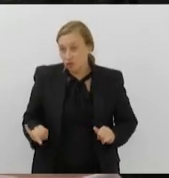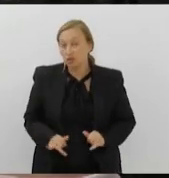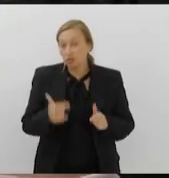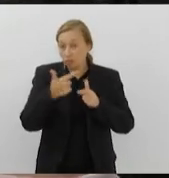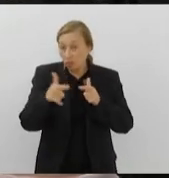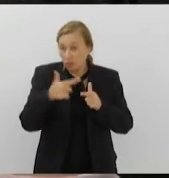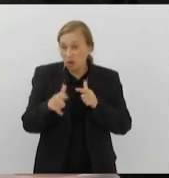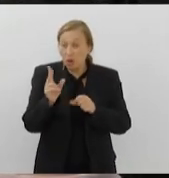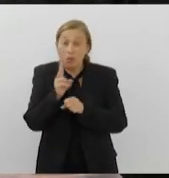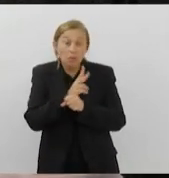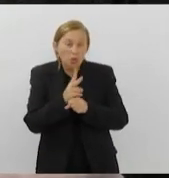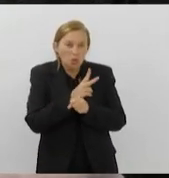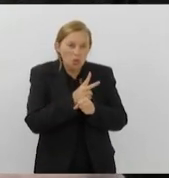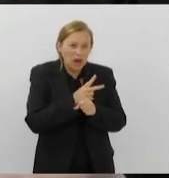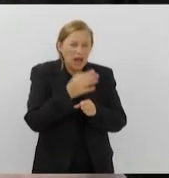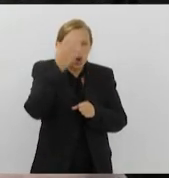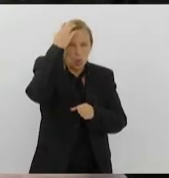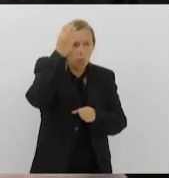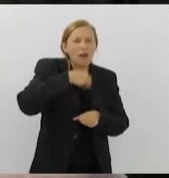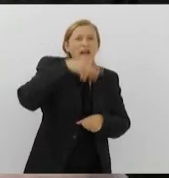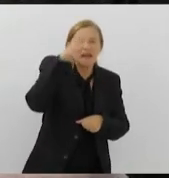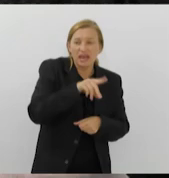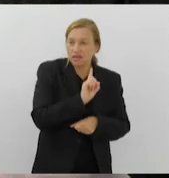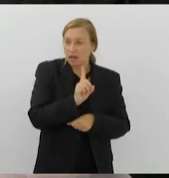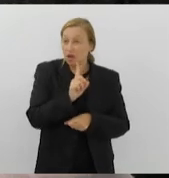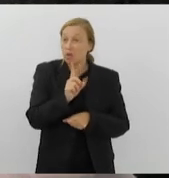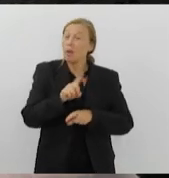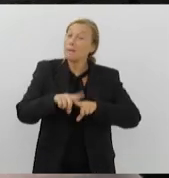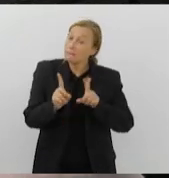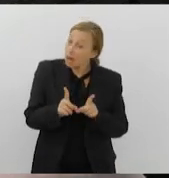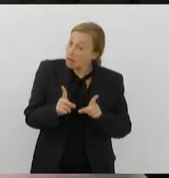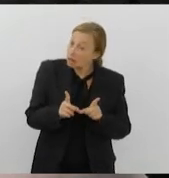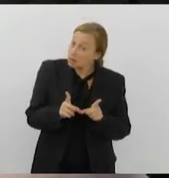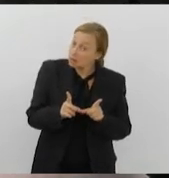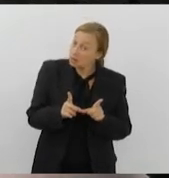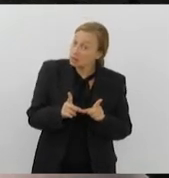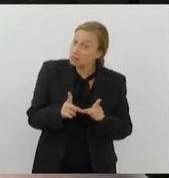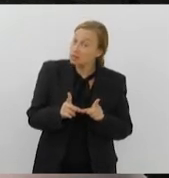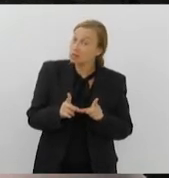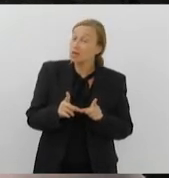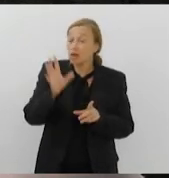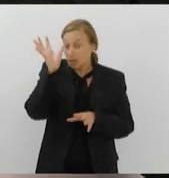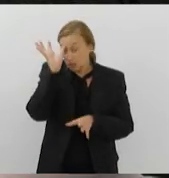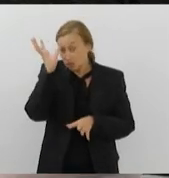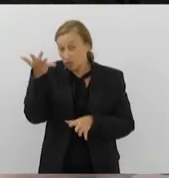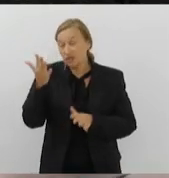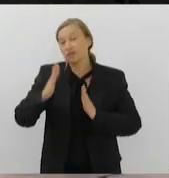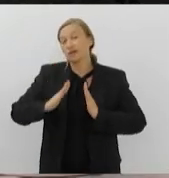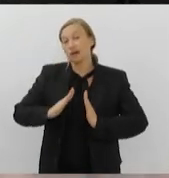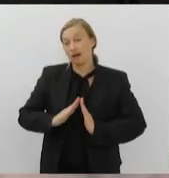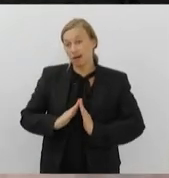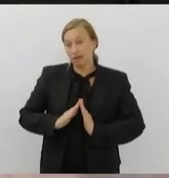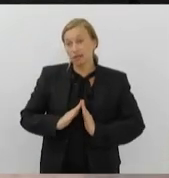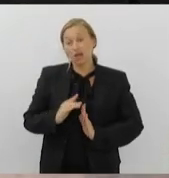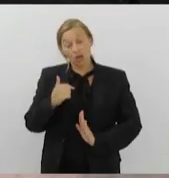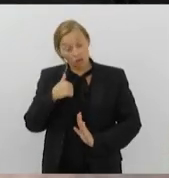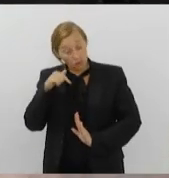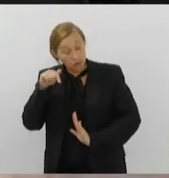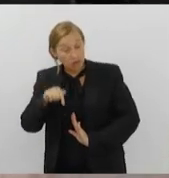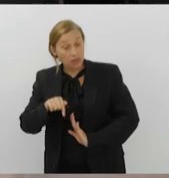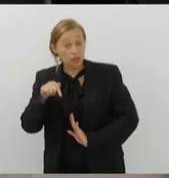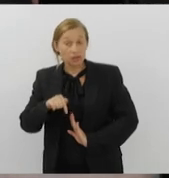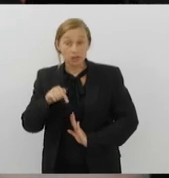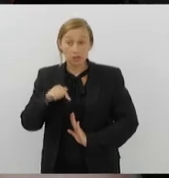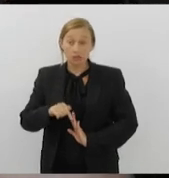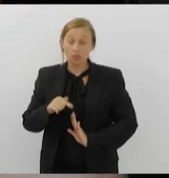hora de procurarmos culpados, mas é hora de sermos solução aqui nessa casa. Estou aqui